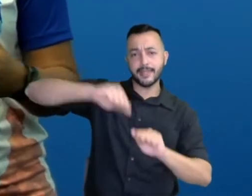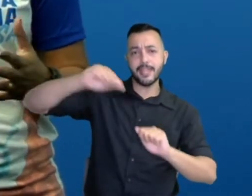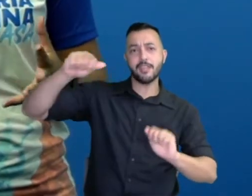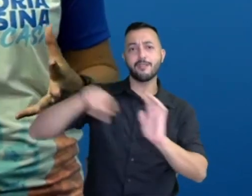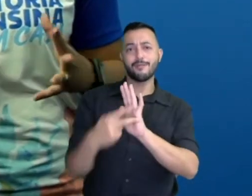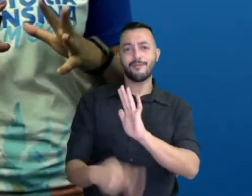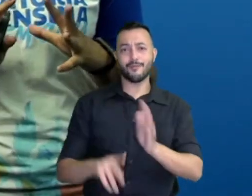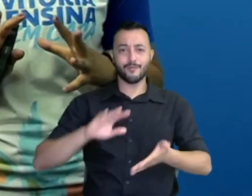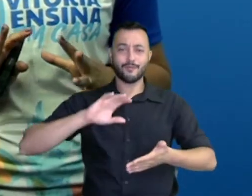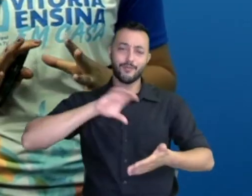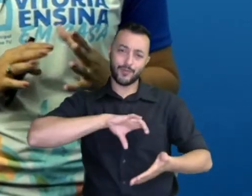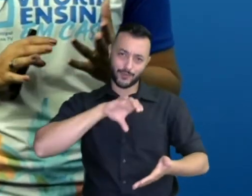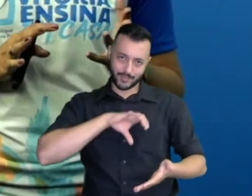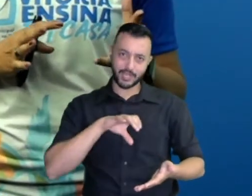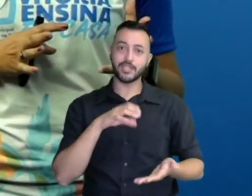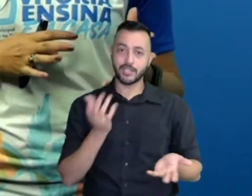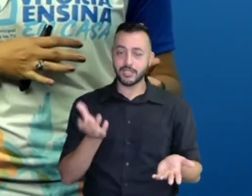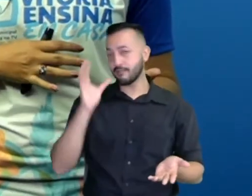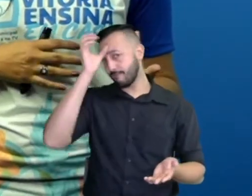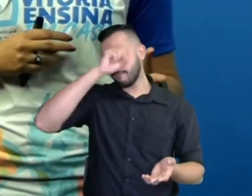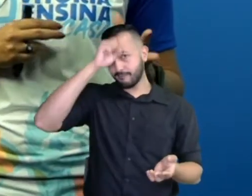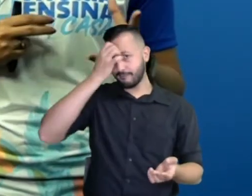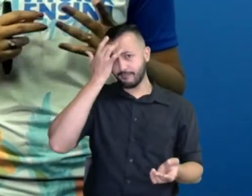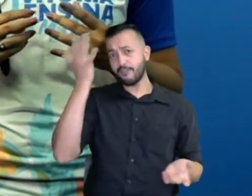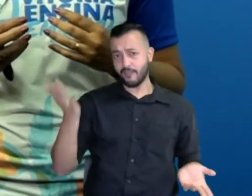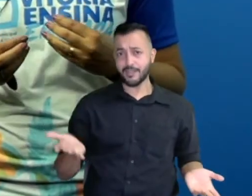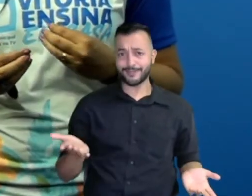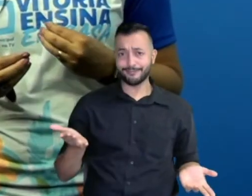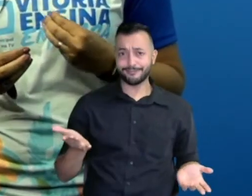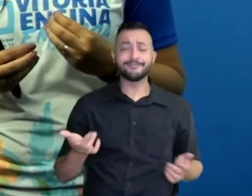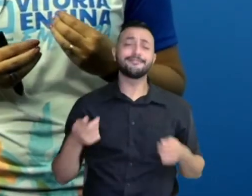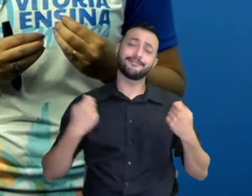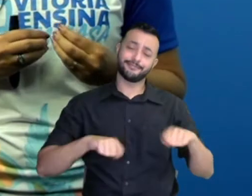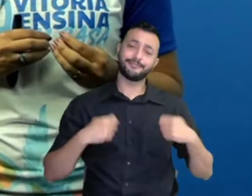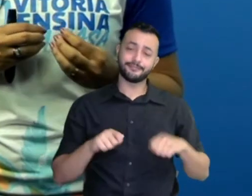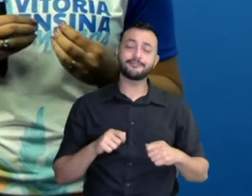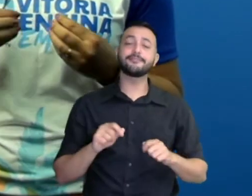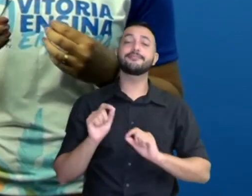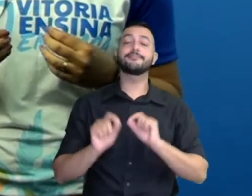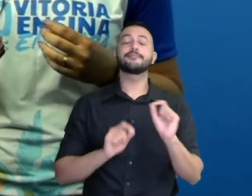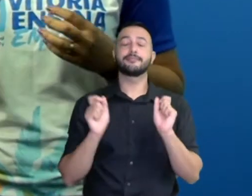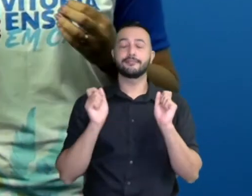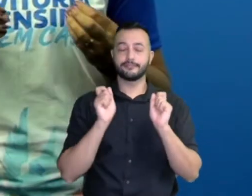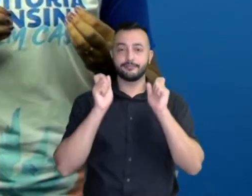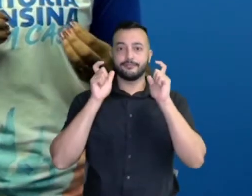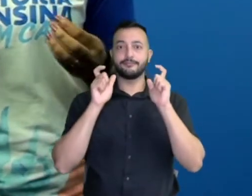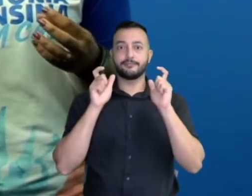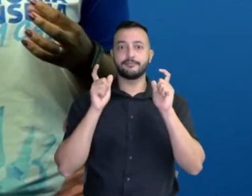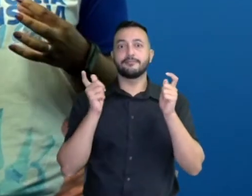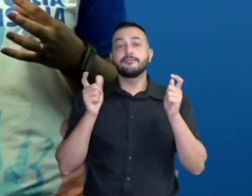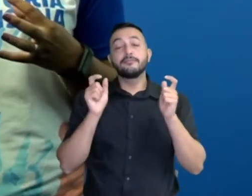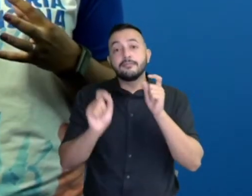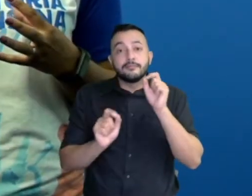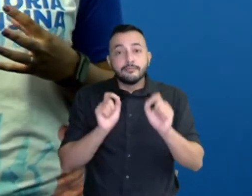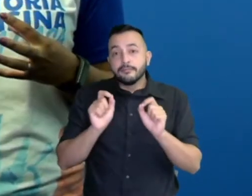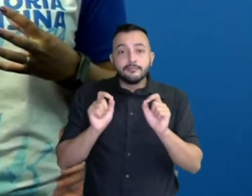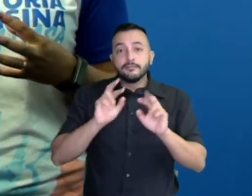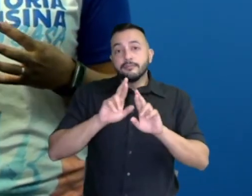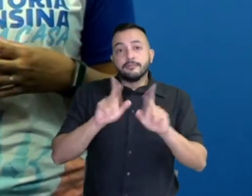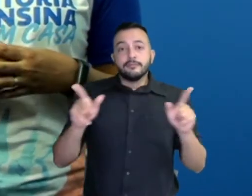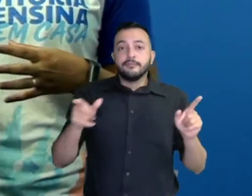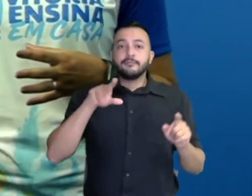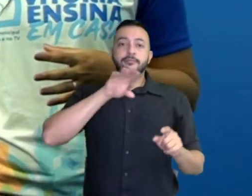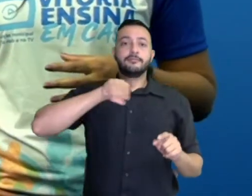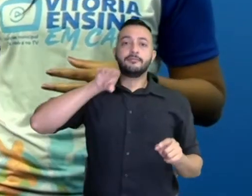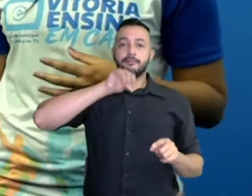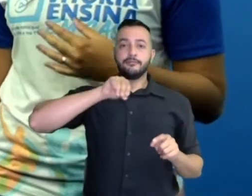português. Então, para a gente aprender vai ser mais fácil. A gente só vai precisar agora se ligar na diferença da pronúncia,